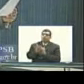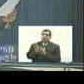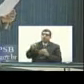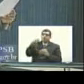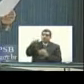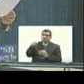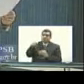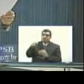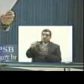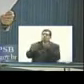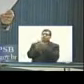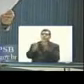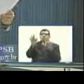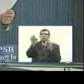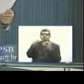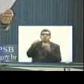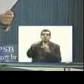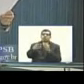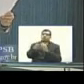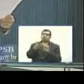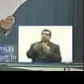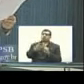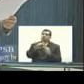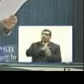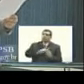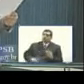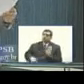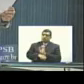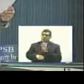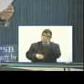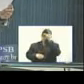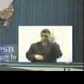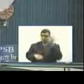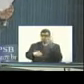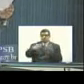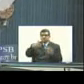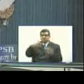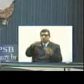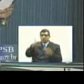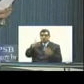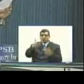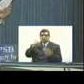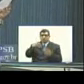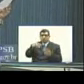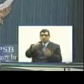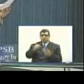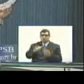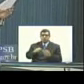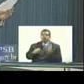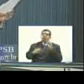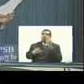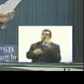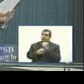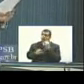folhas o governo do estado terá até o final do ano um gasto com pessoal de 2 bilhões e 100 milhões que